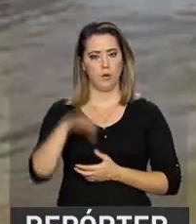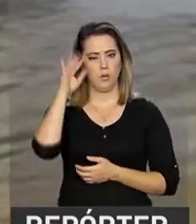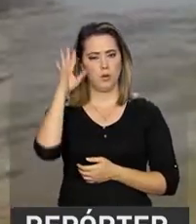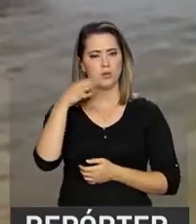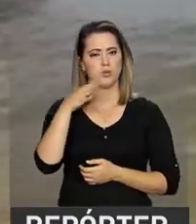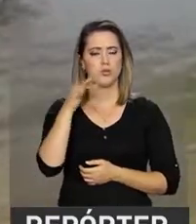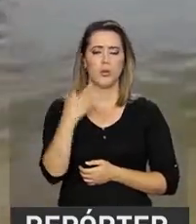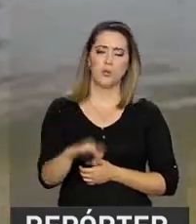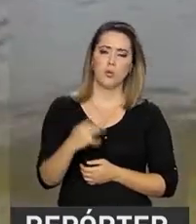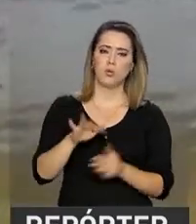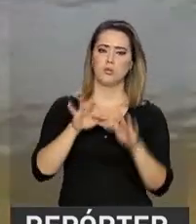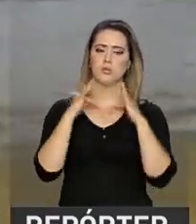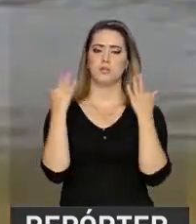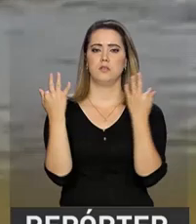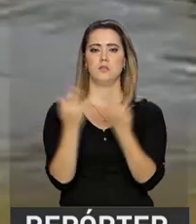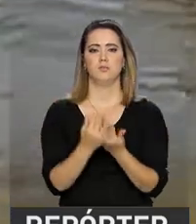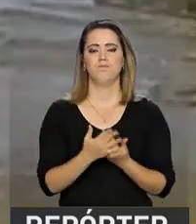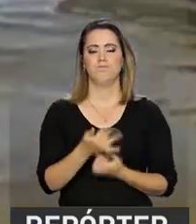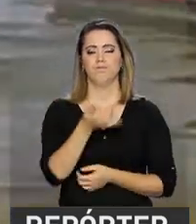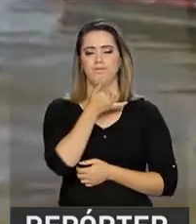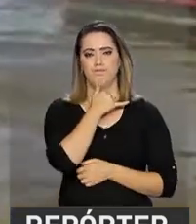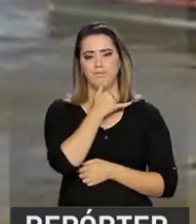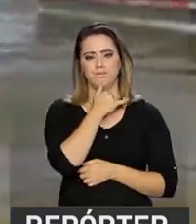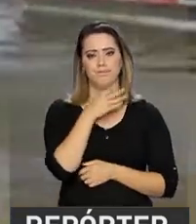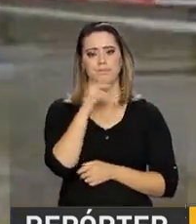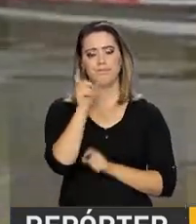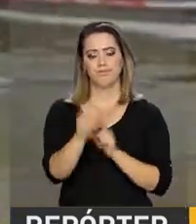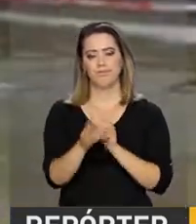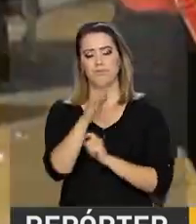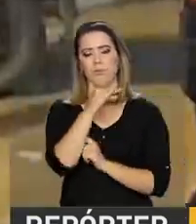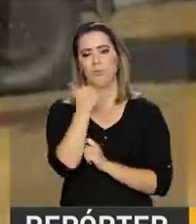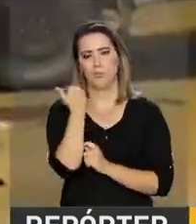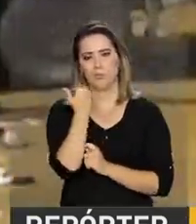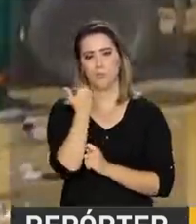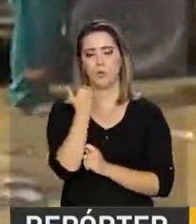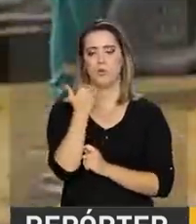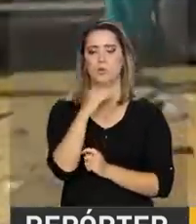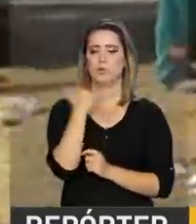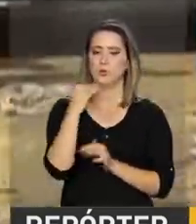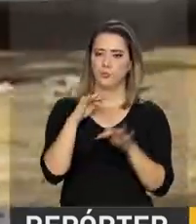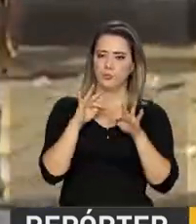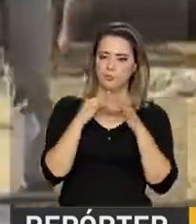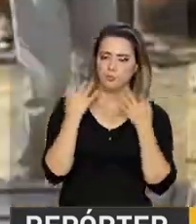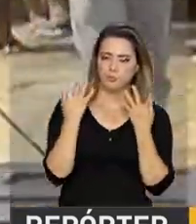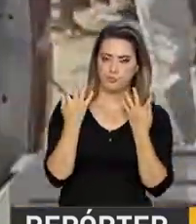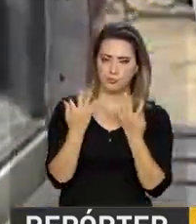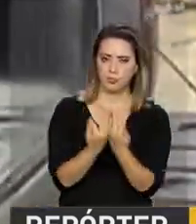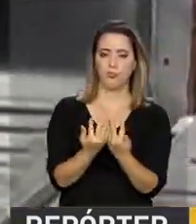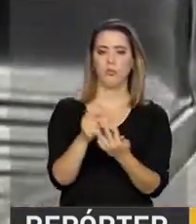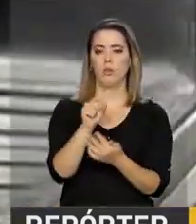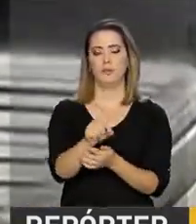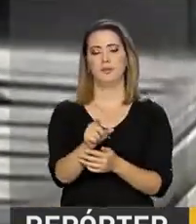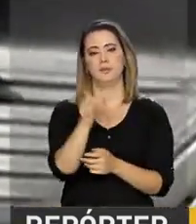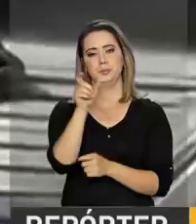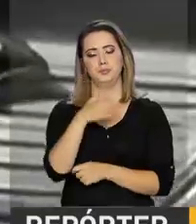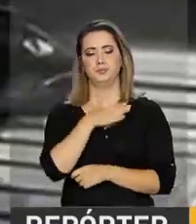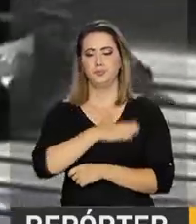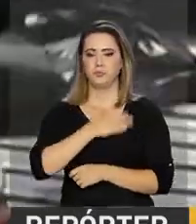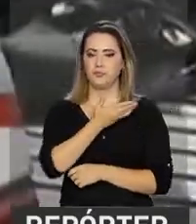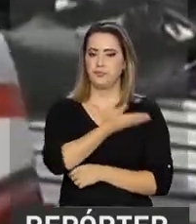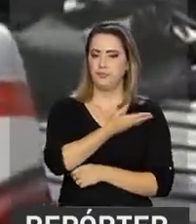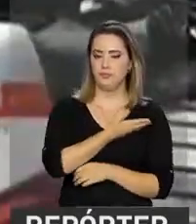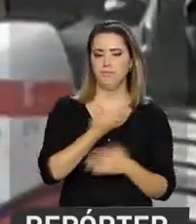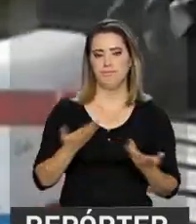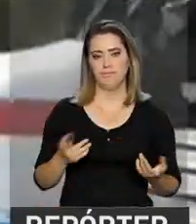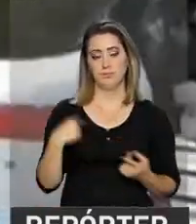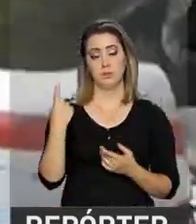das famílias enlutadas pelo falecimento dos seus dos seus familiares seus entes queridos seus amigos